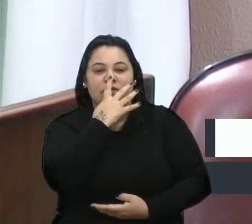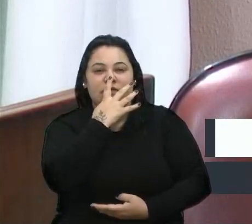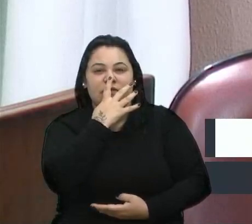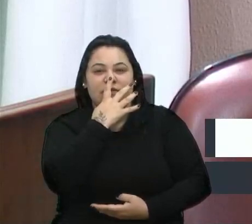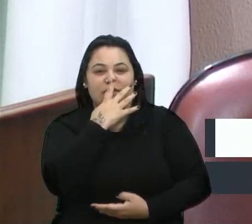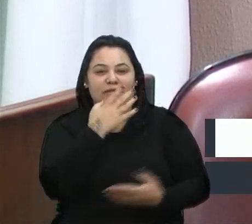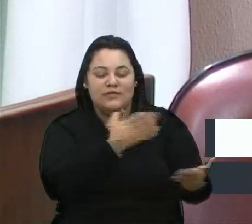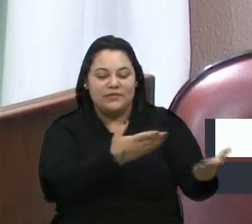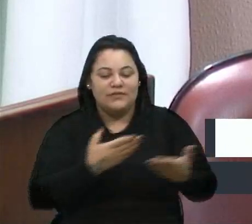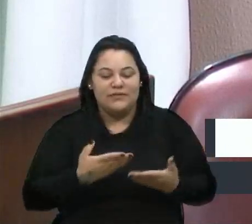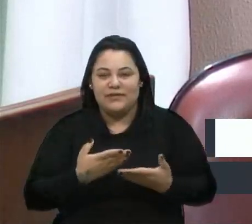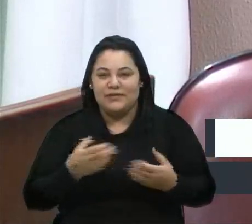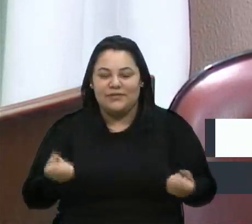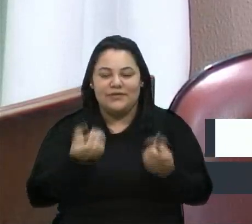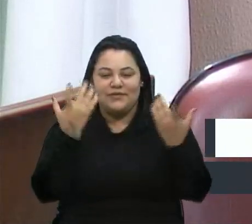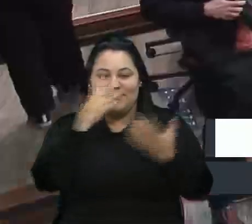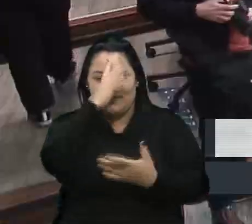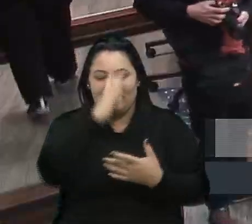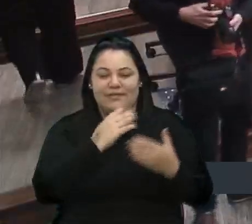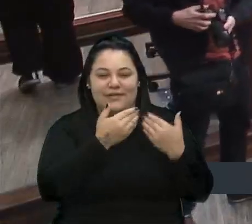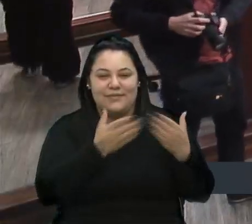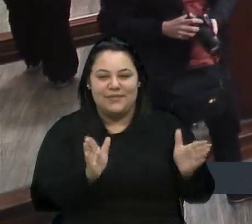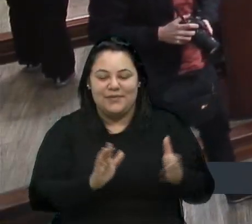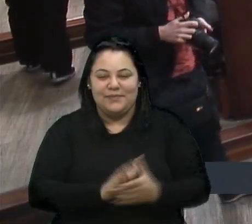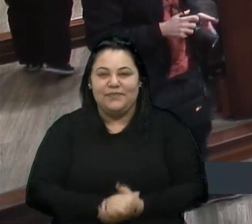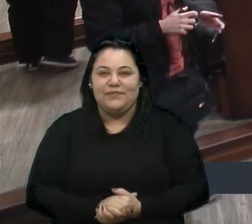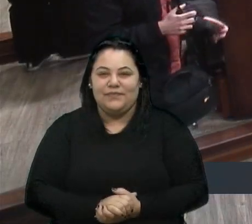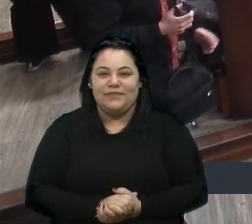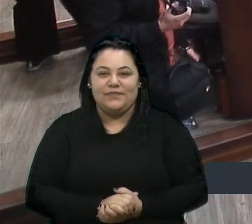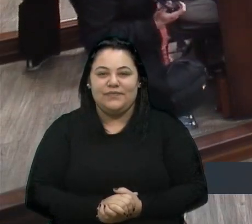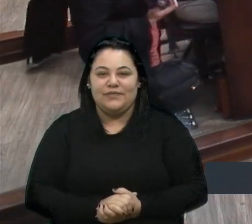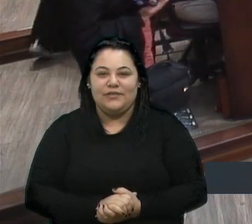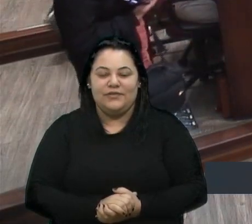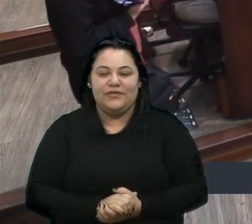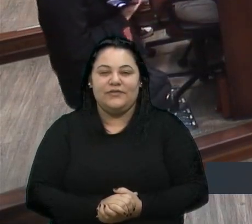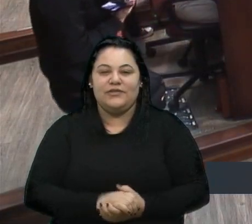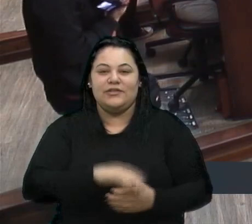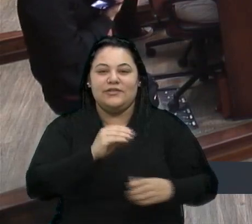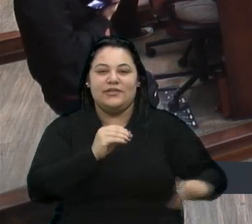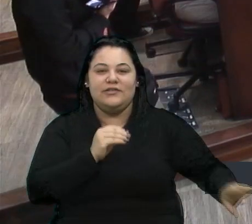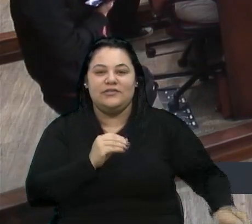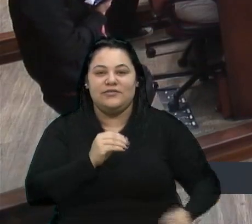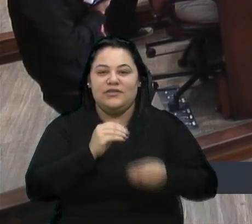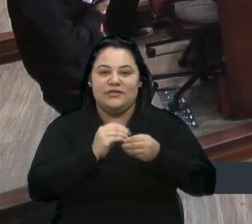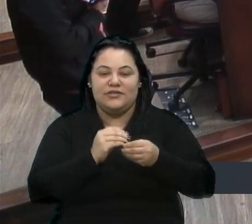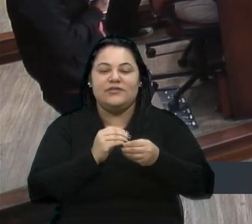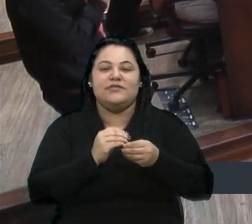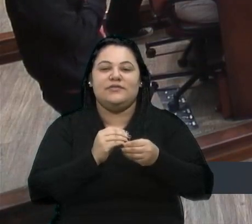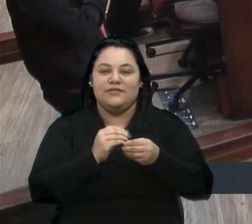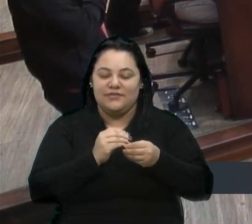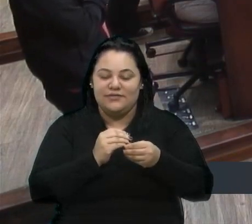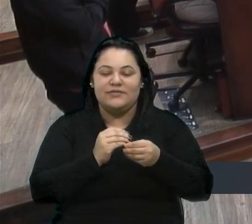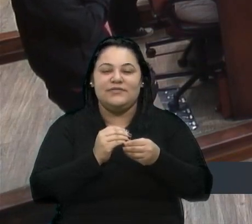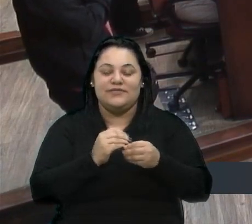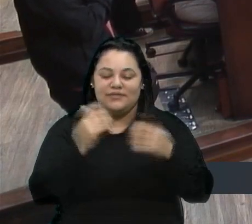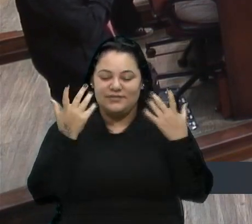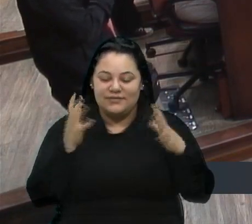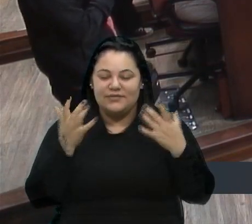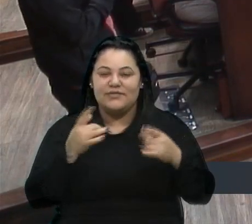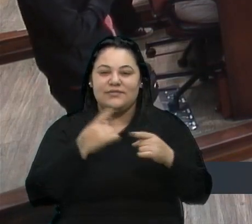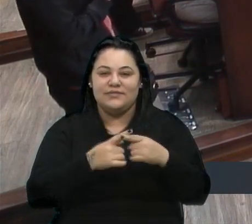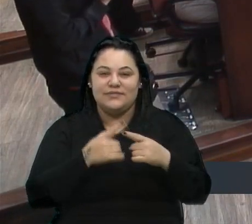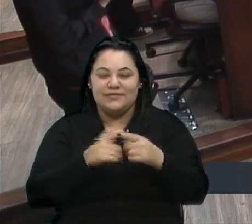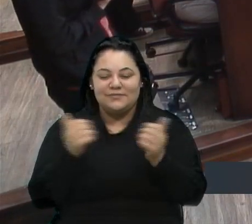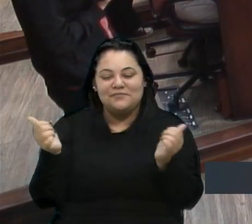que é aberto e gratuito. Seu à parte, vereador. Quero também me somar a esse voto. Realmente, Causos e Gaitas, é muito bonito